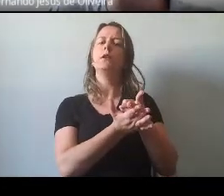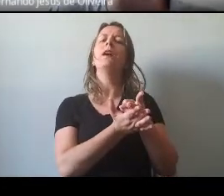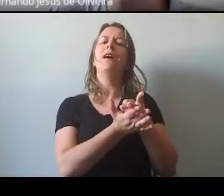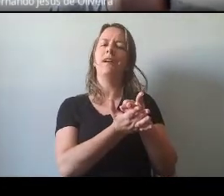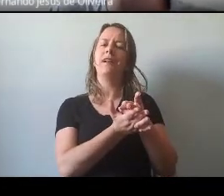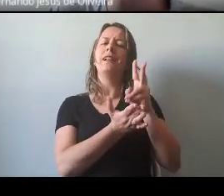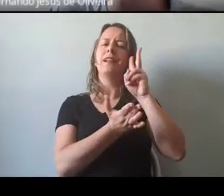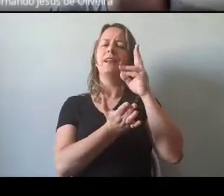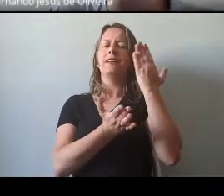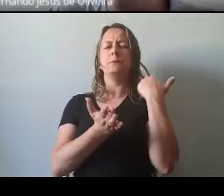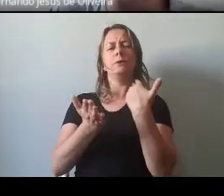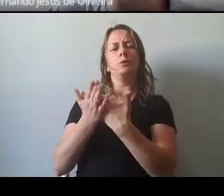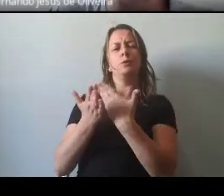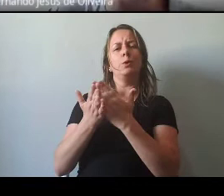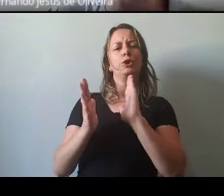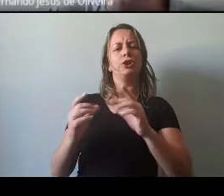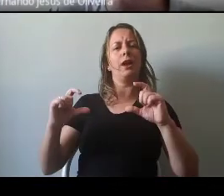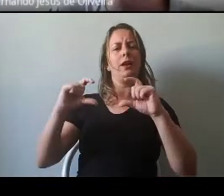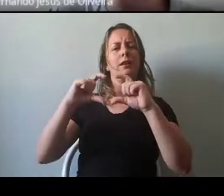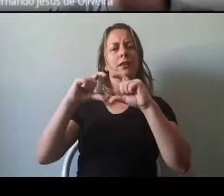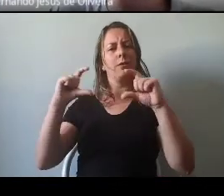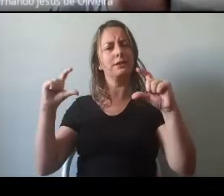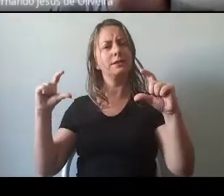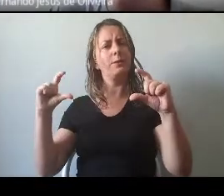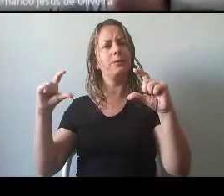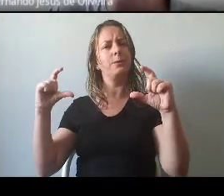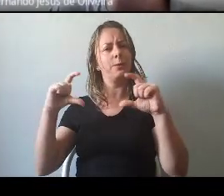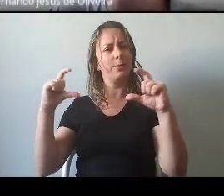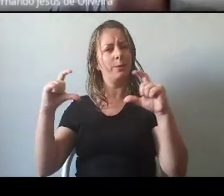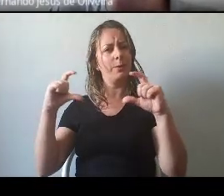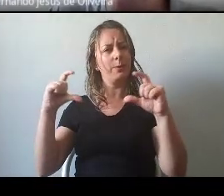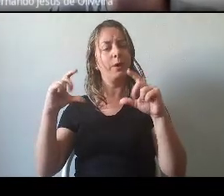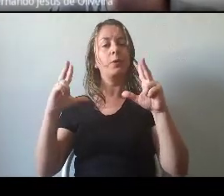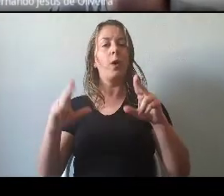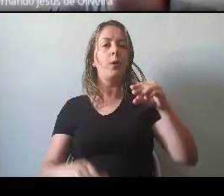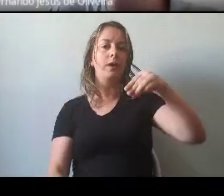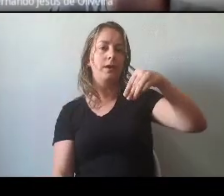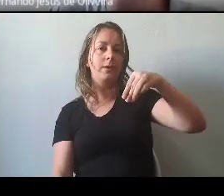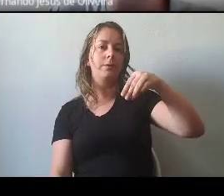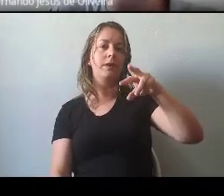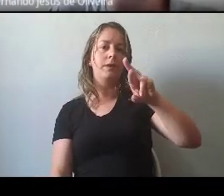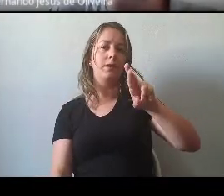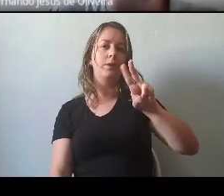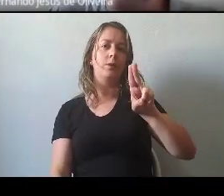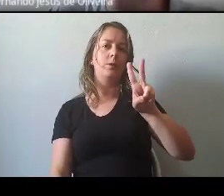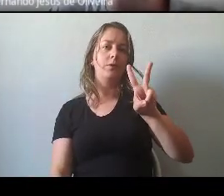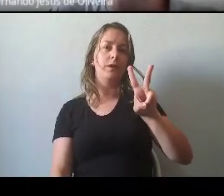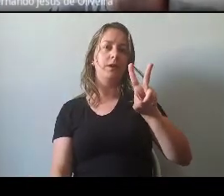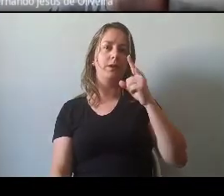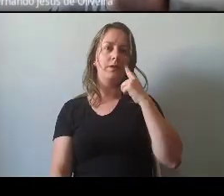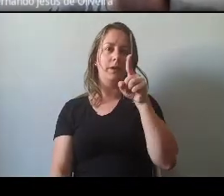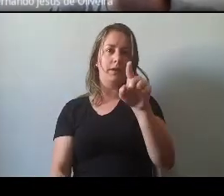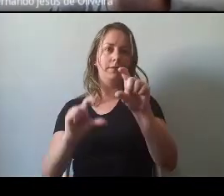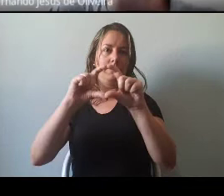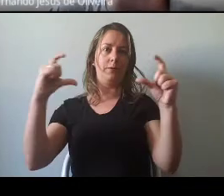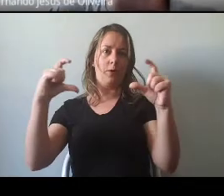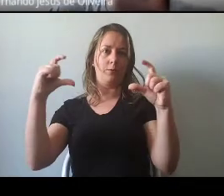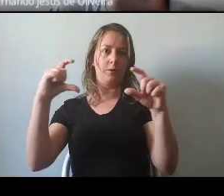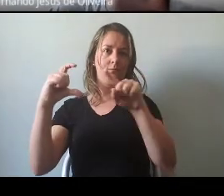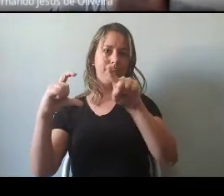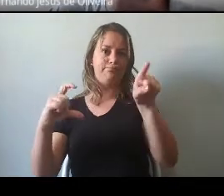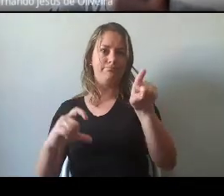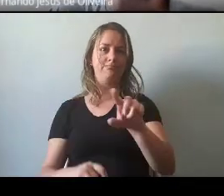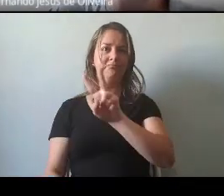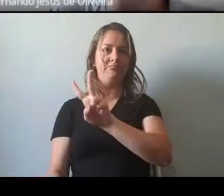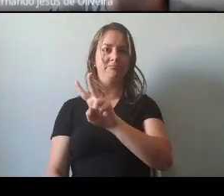vai usar as equações que nós já vimos, que é equações do movimento retilíneo uniformemente variado, que é o v igual a